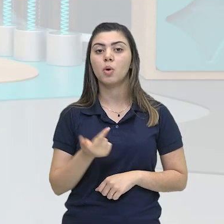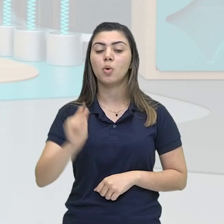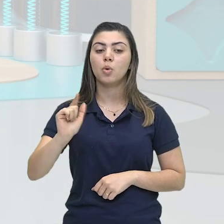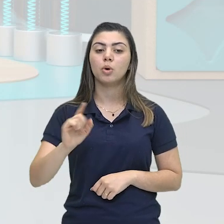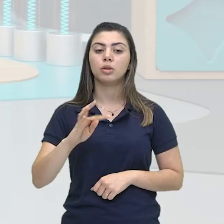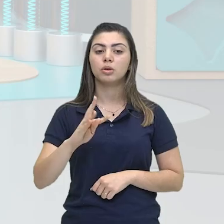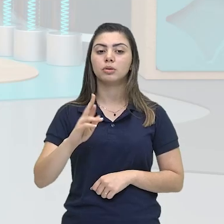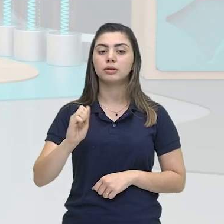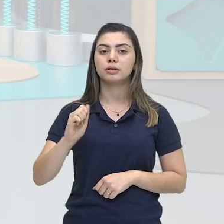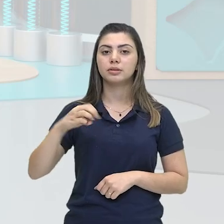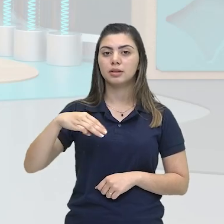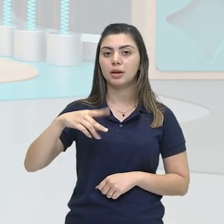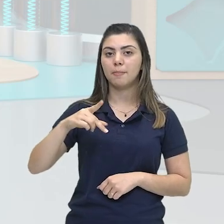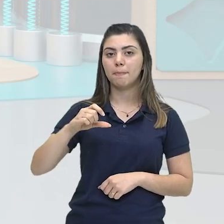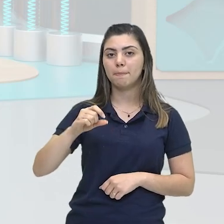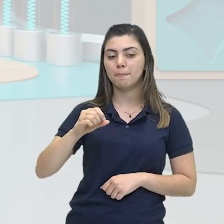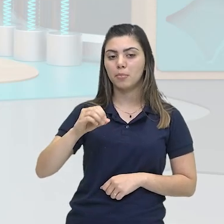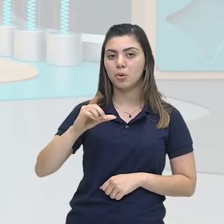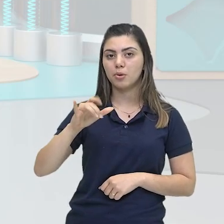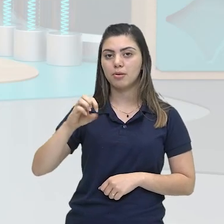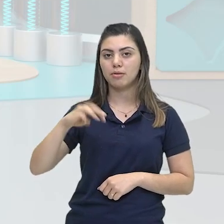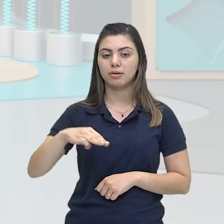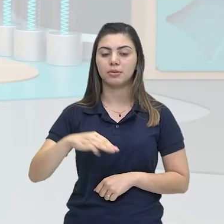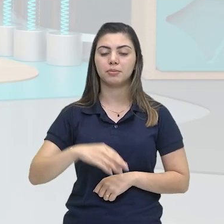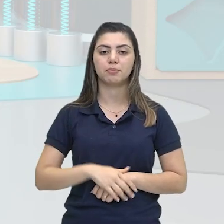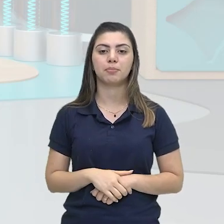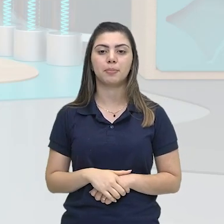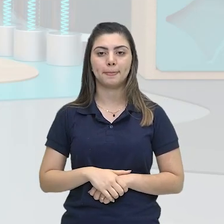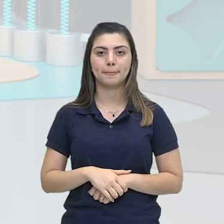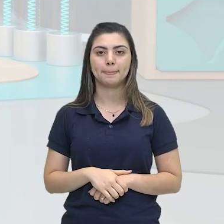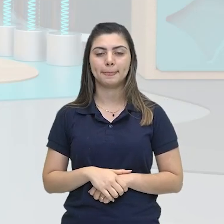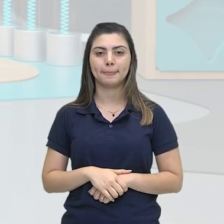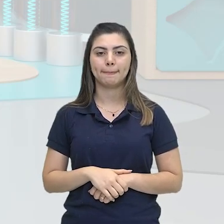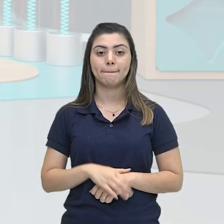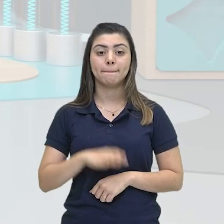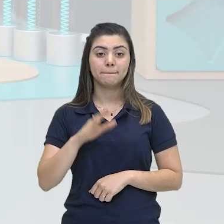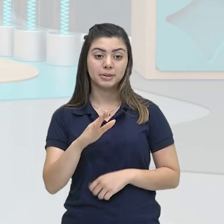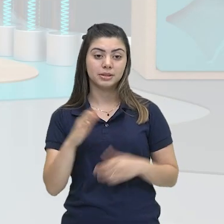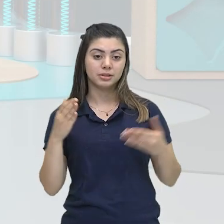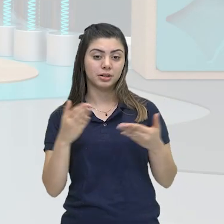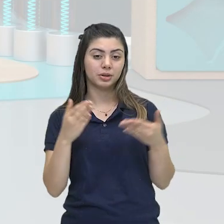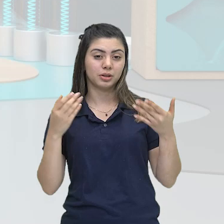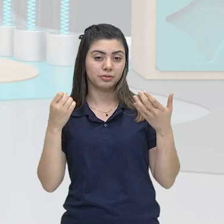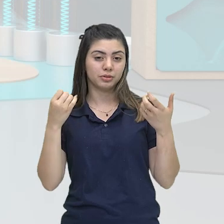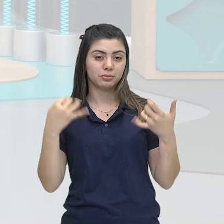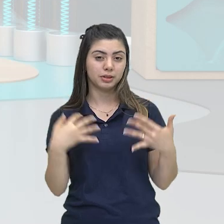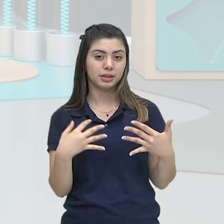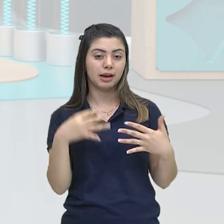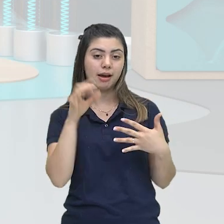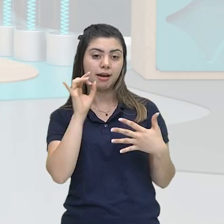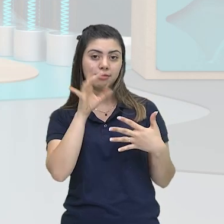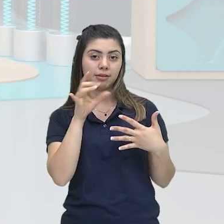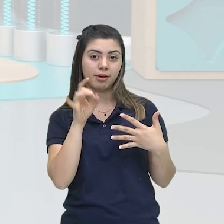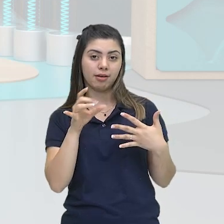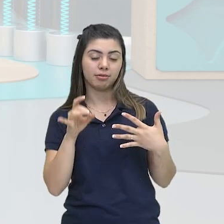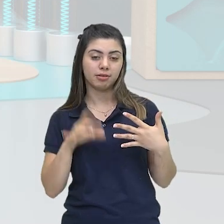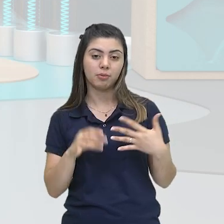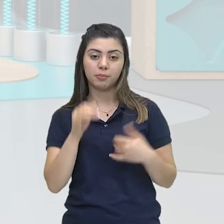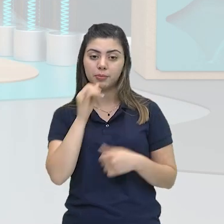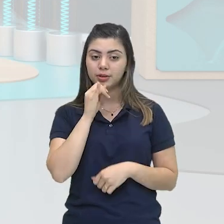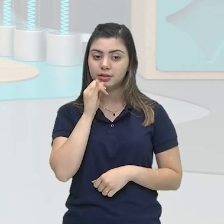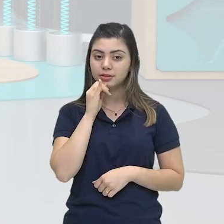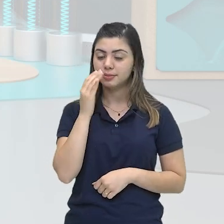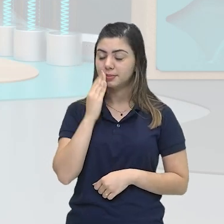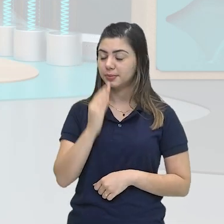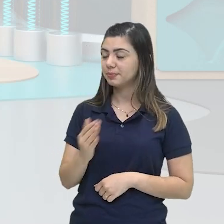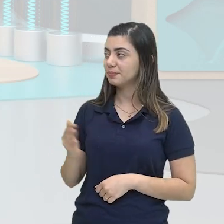E nós também temos a ginástica de trampolim. Agora eu vou parar e falar um pouquinho de cada uma delas para vocês, começando